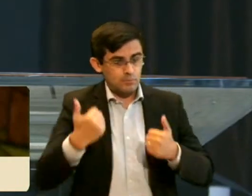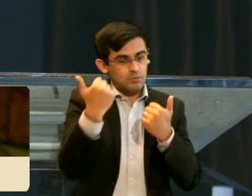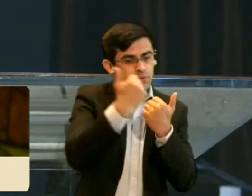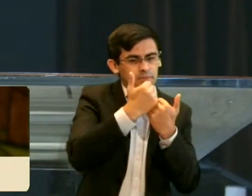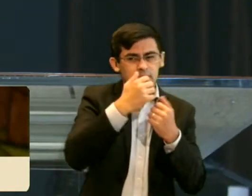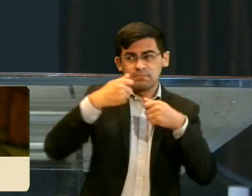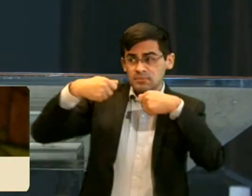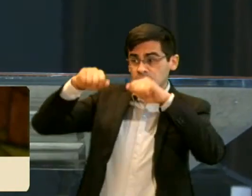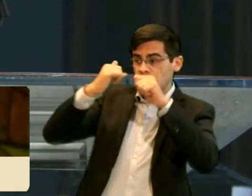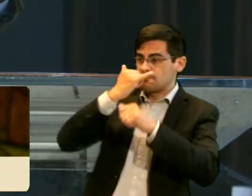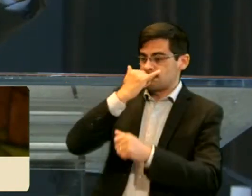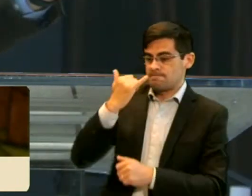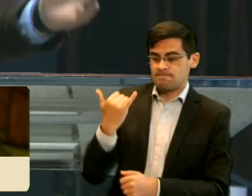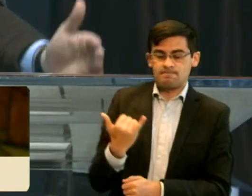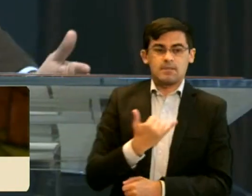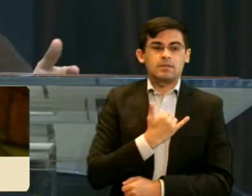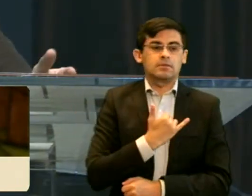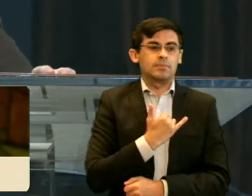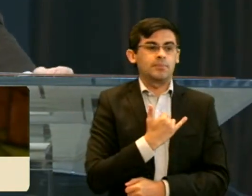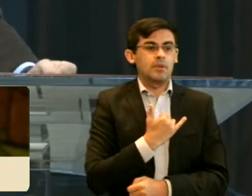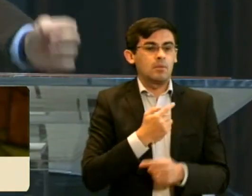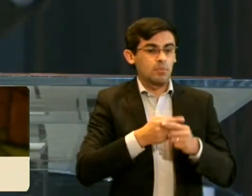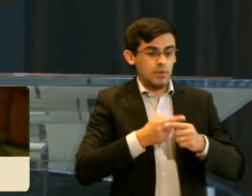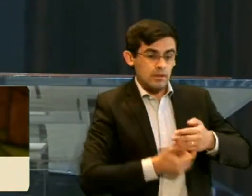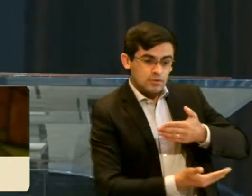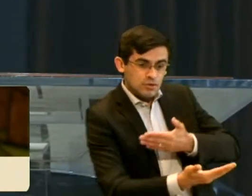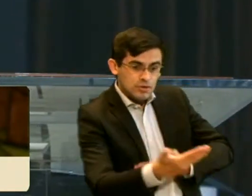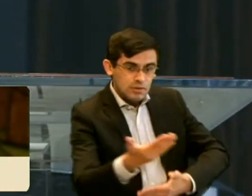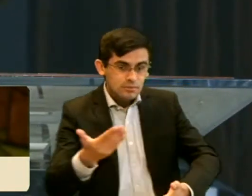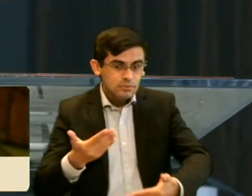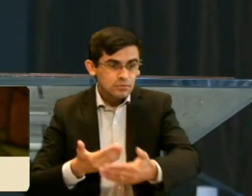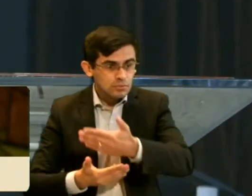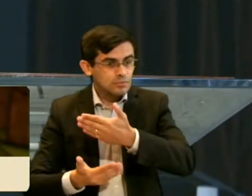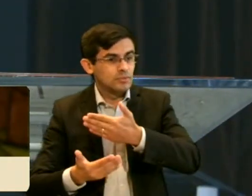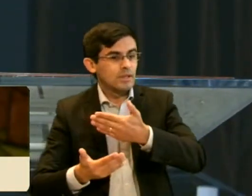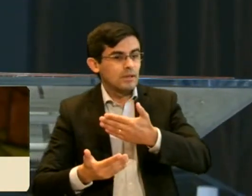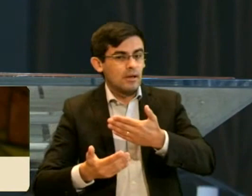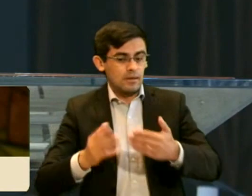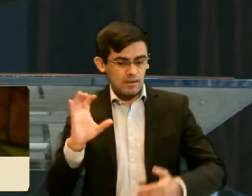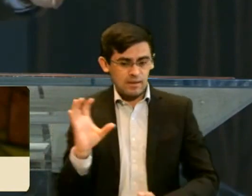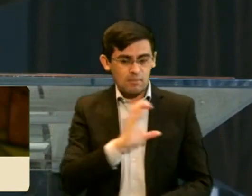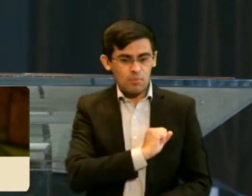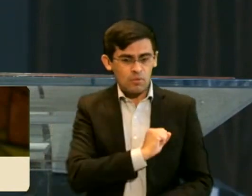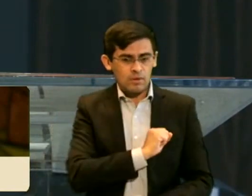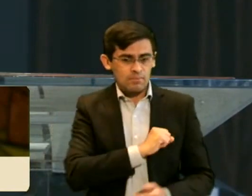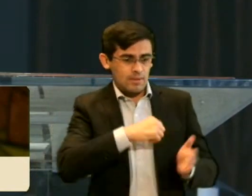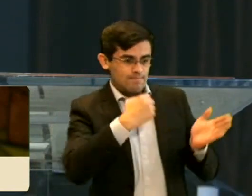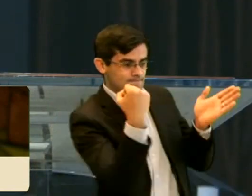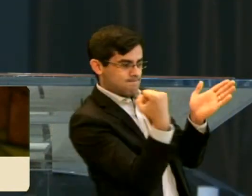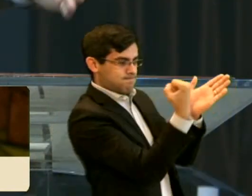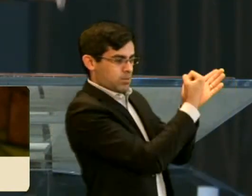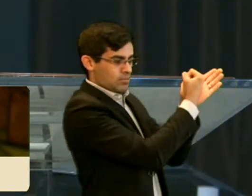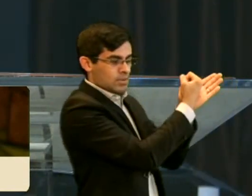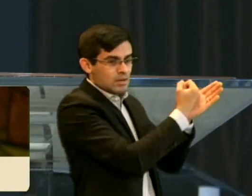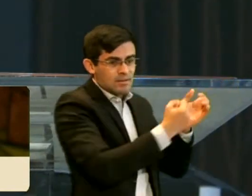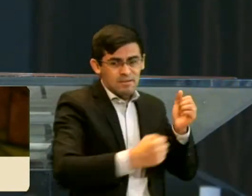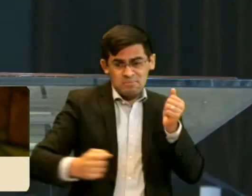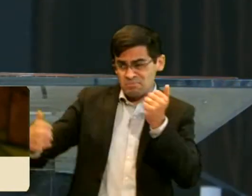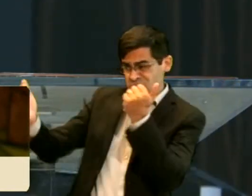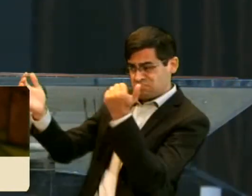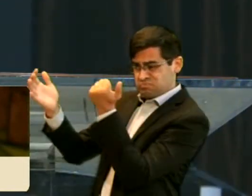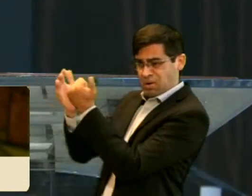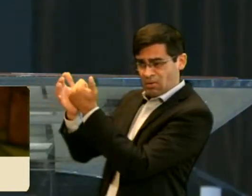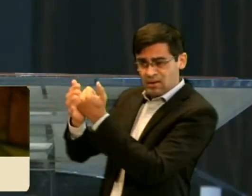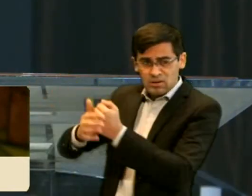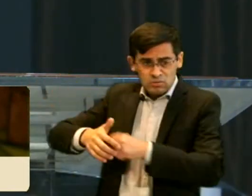A servidão de Jesus em amor é: furaram o seu corpo, furaram os seus pés, furaram suas mãos, puseram uma